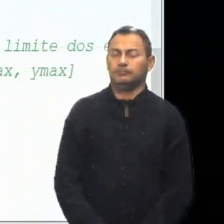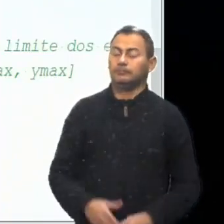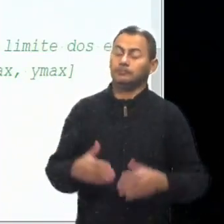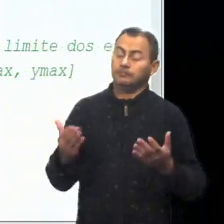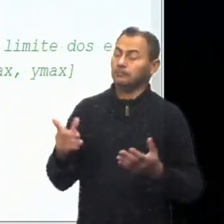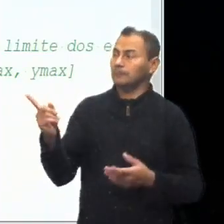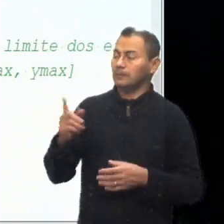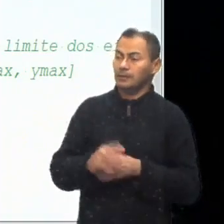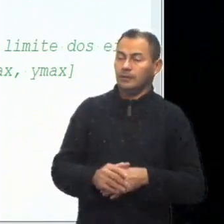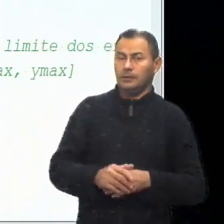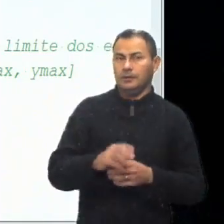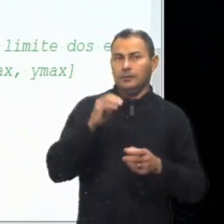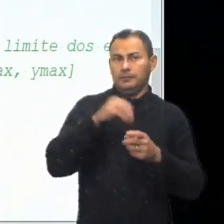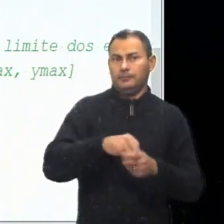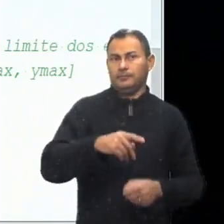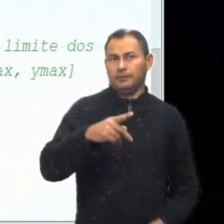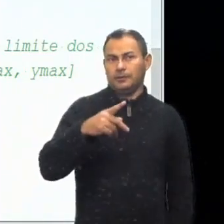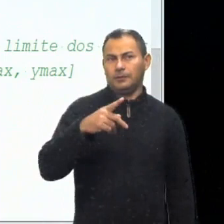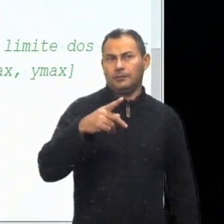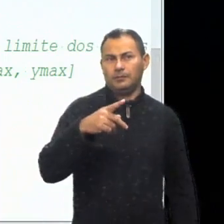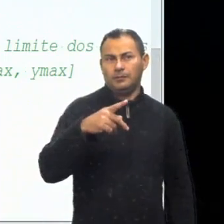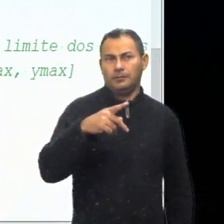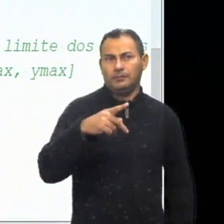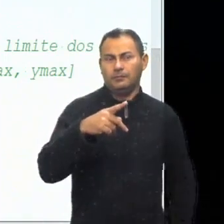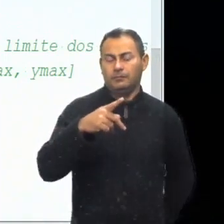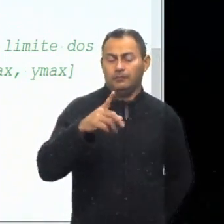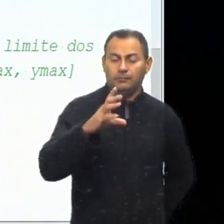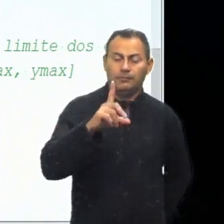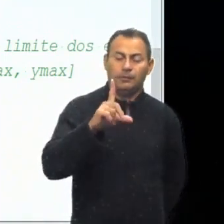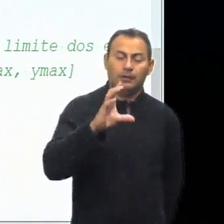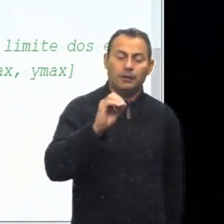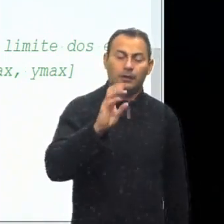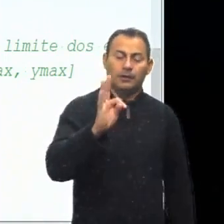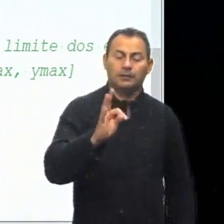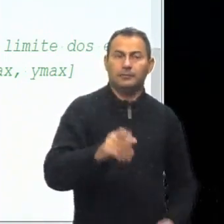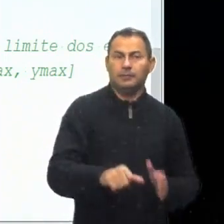Então, a gente dá um plot, primeiro, da portadora.